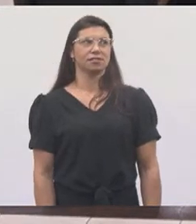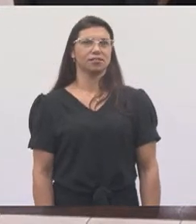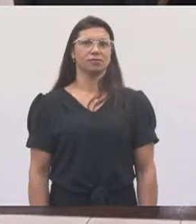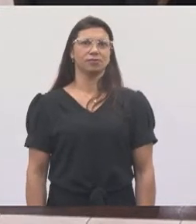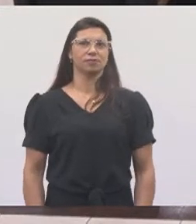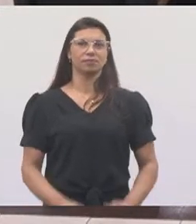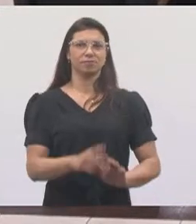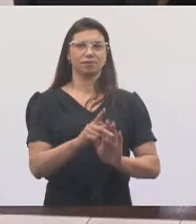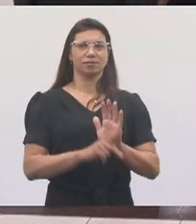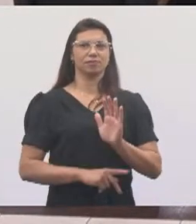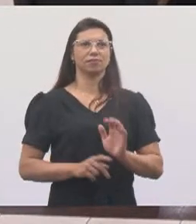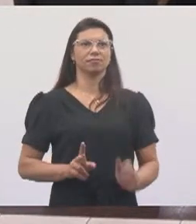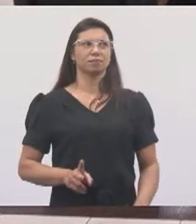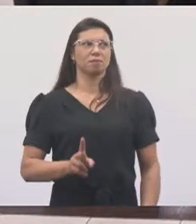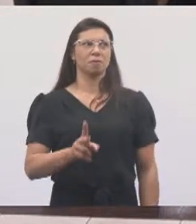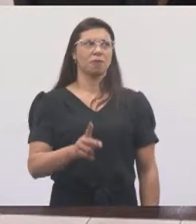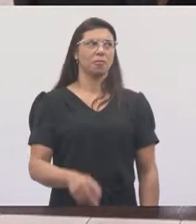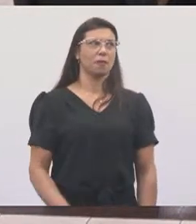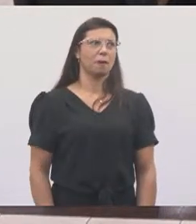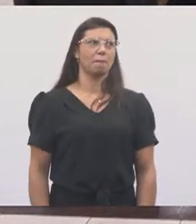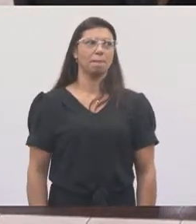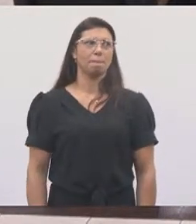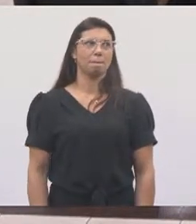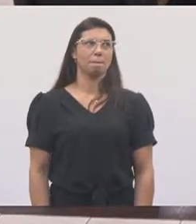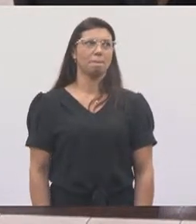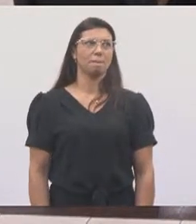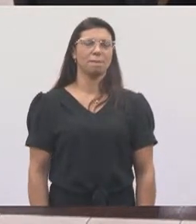O projeto continua em discussão.